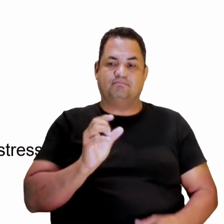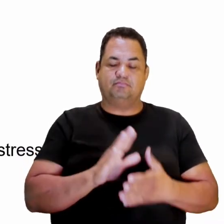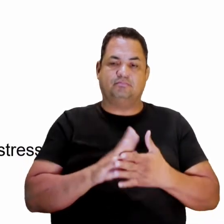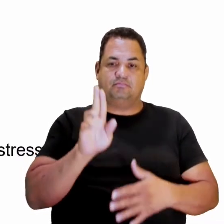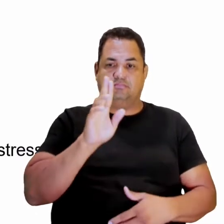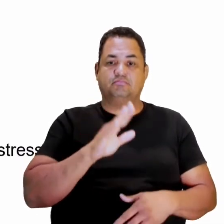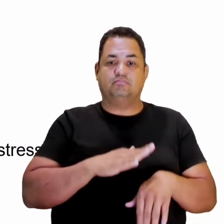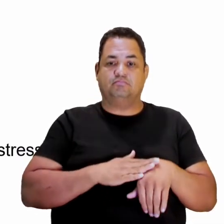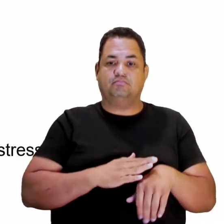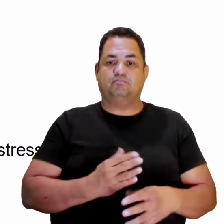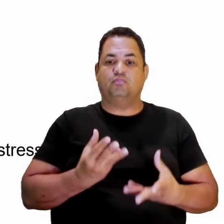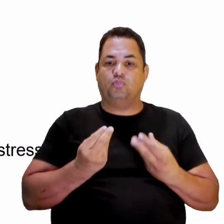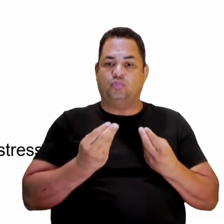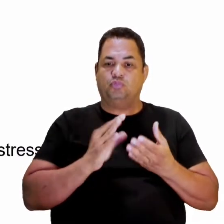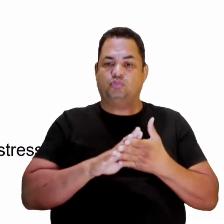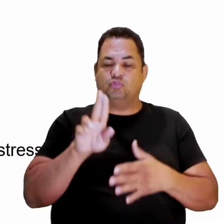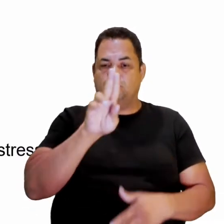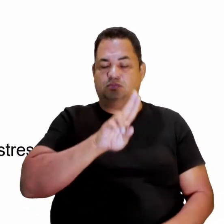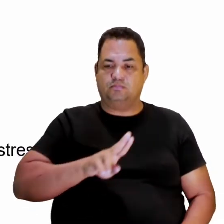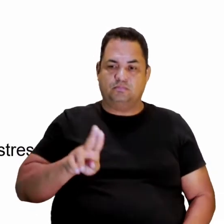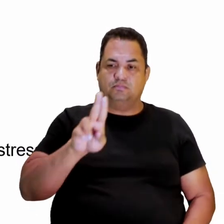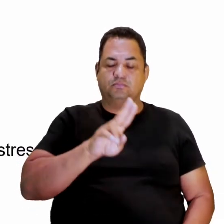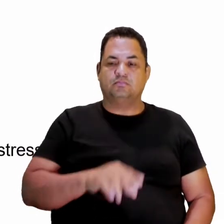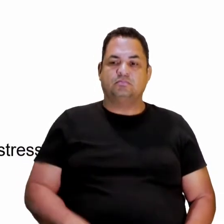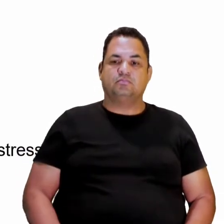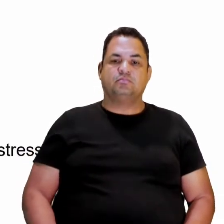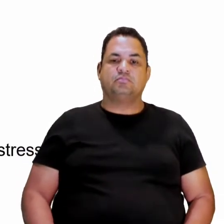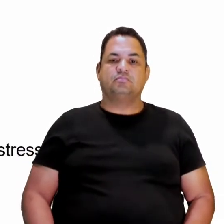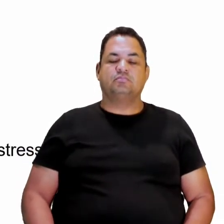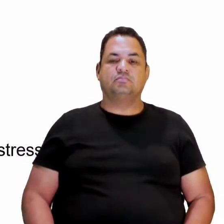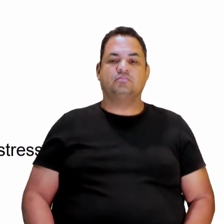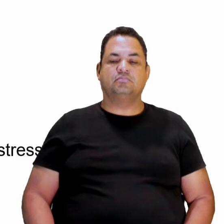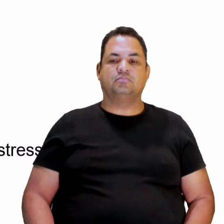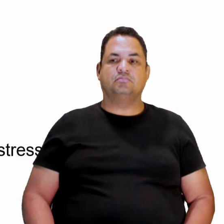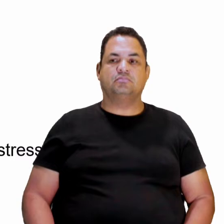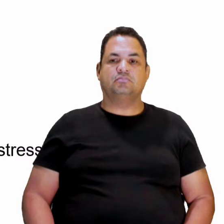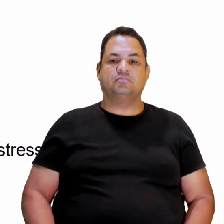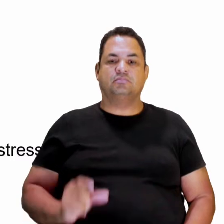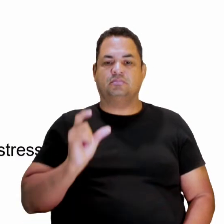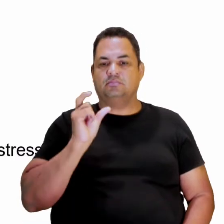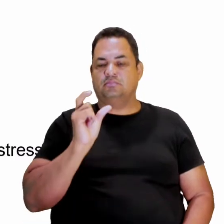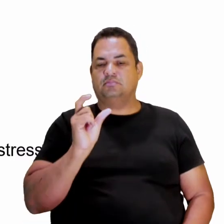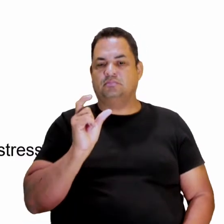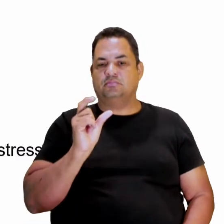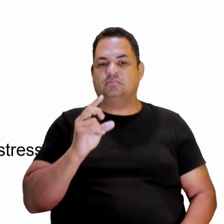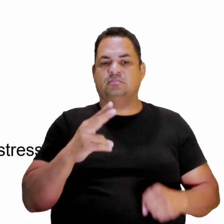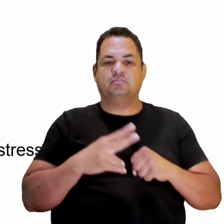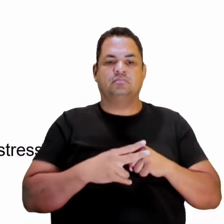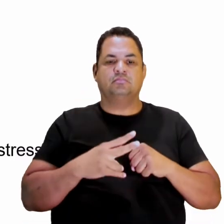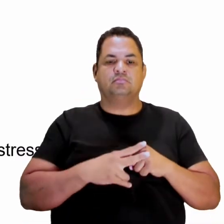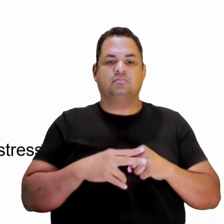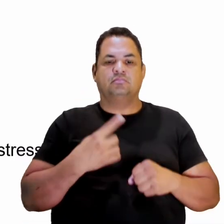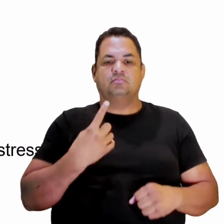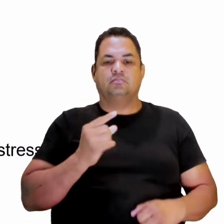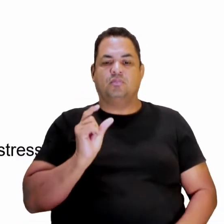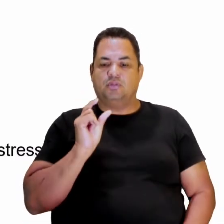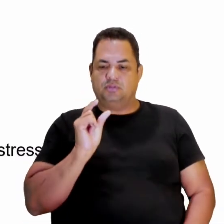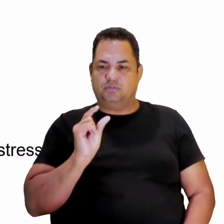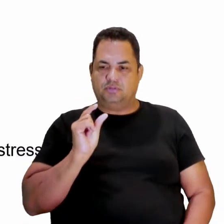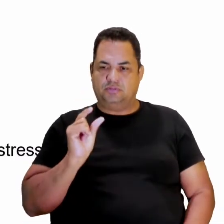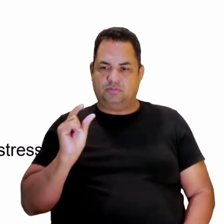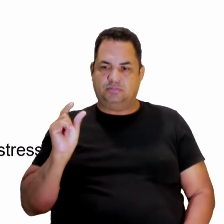muito usado. E aí temos o get e o swim para completar. E eles são são verbos de uma sílaba